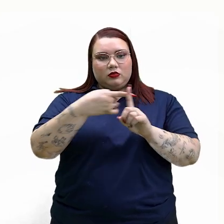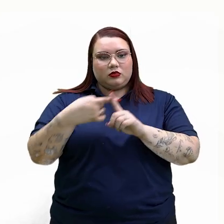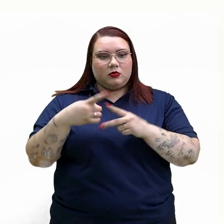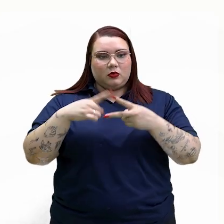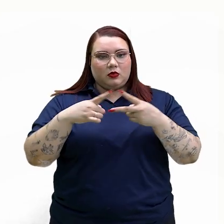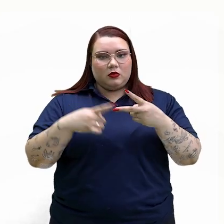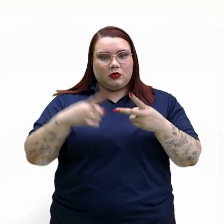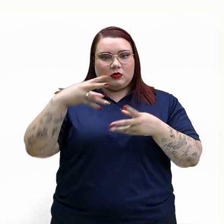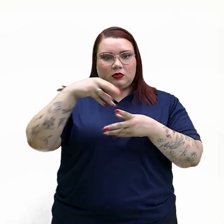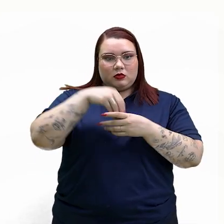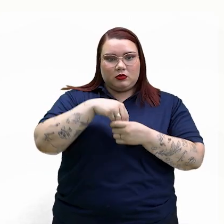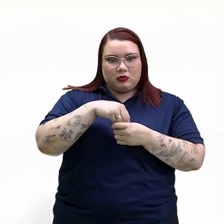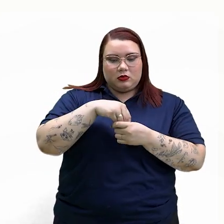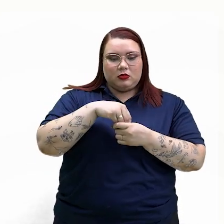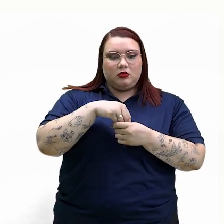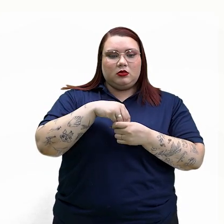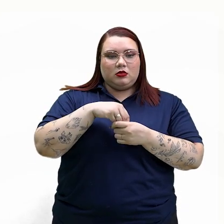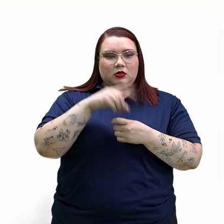internos é